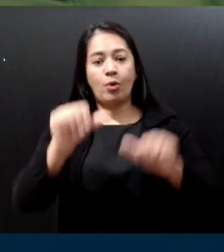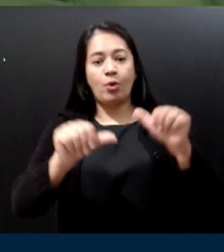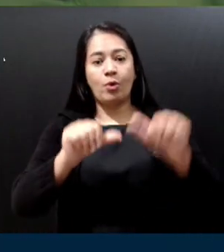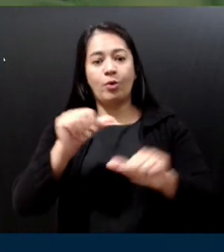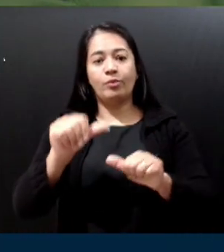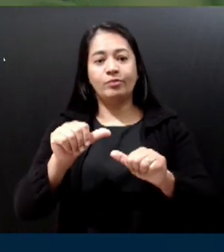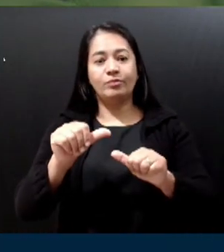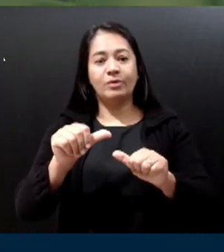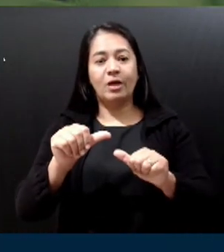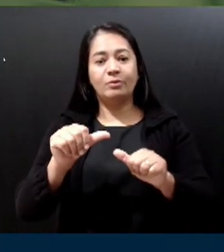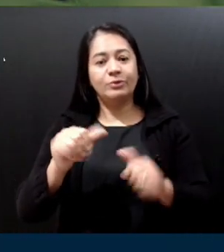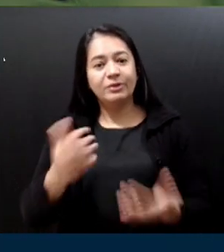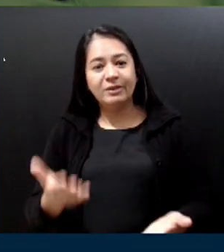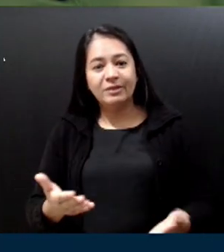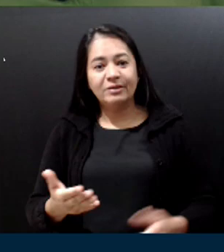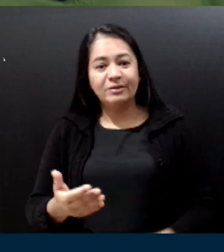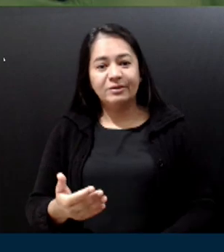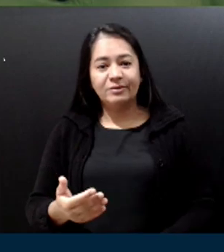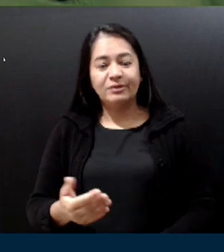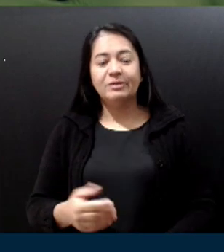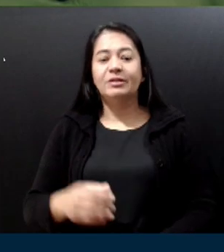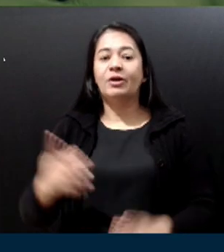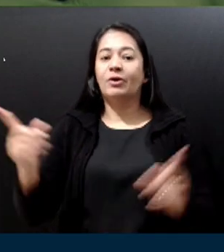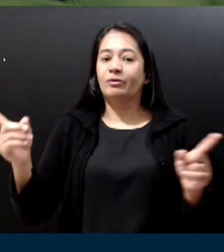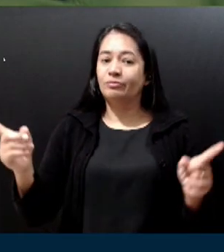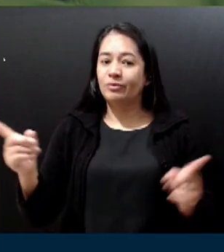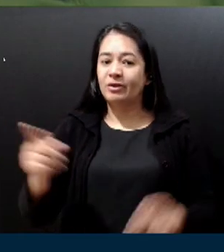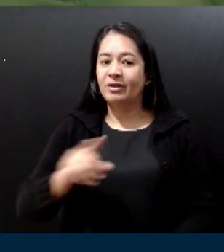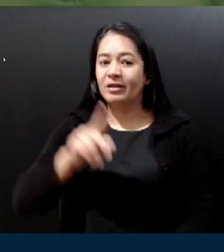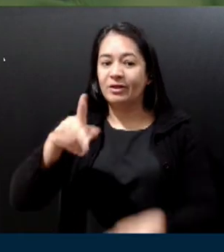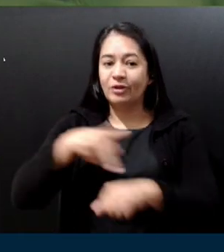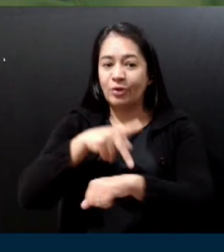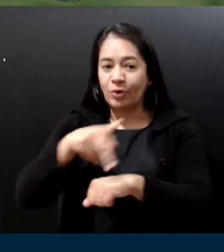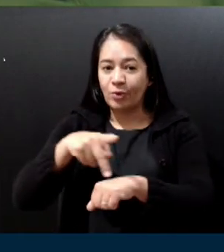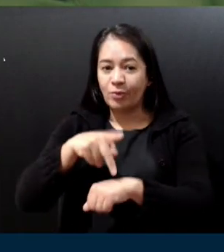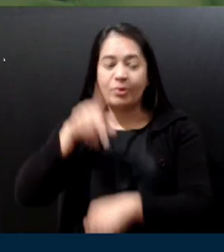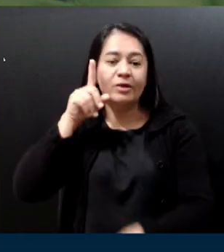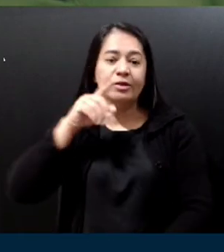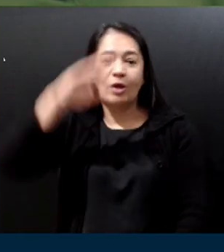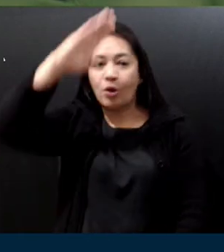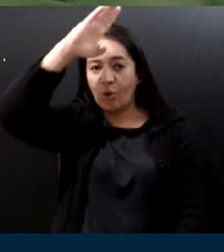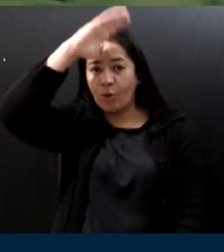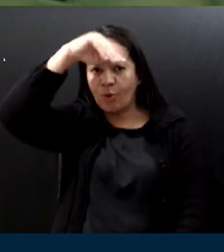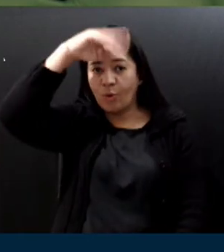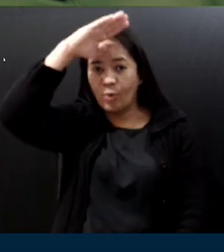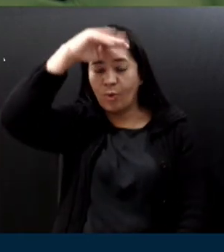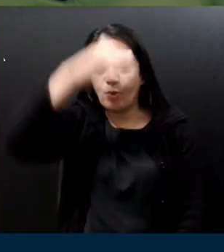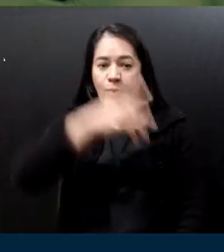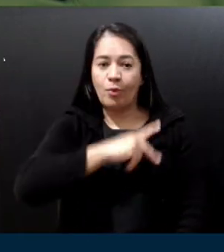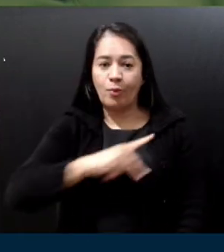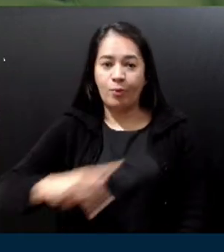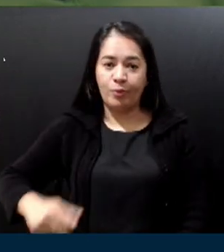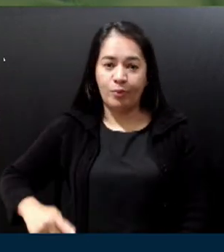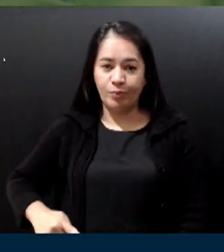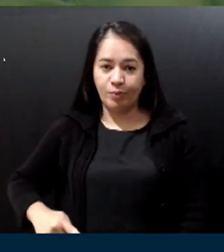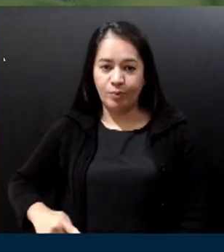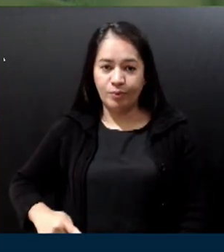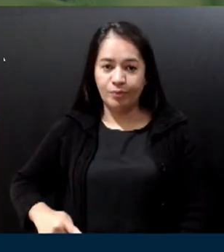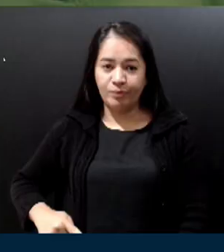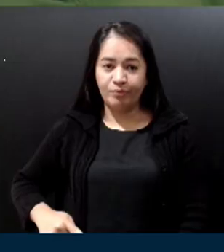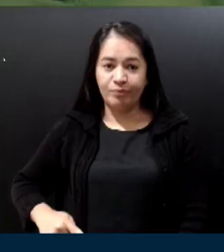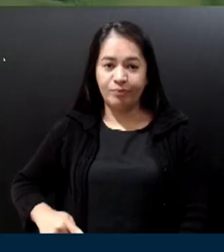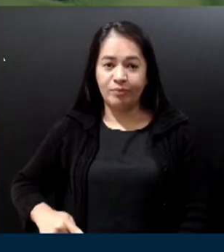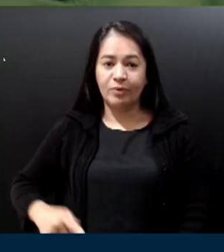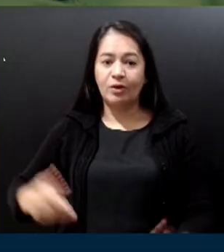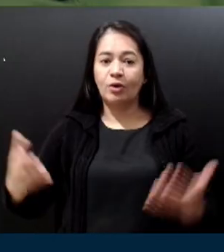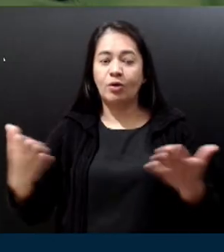Trump foi candidato, colocou pessoas conservadoras, hoje ele tem a maior conservadora religiosa dos Estados